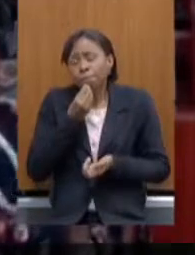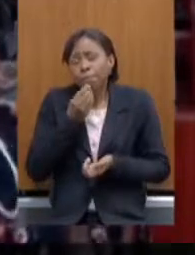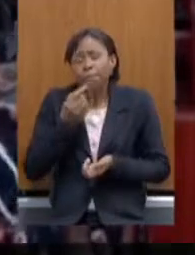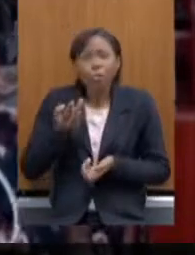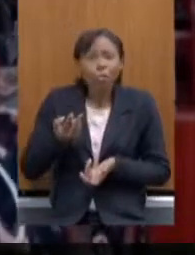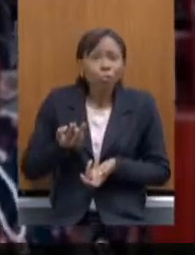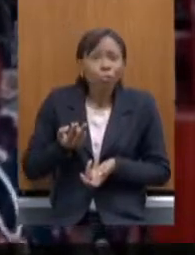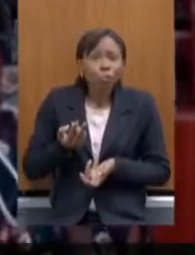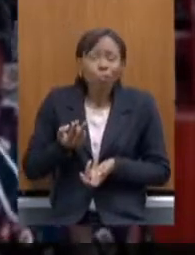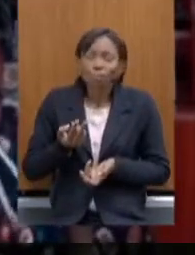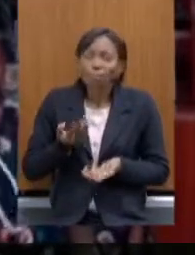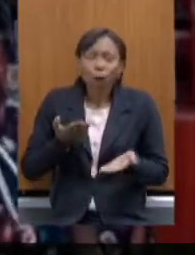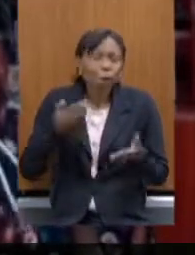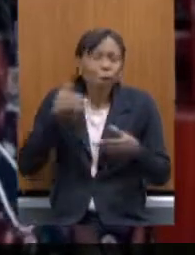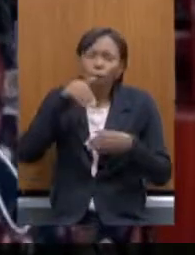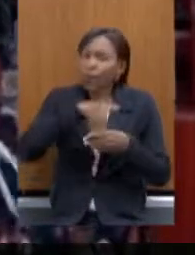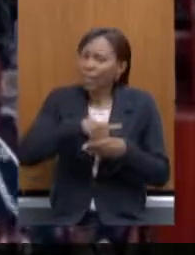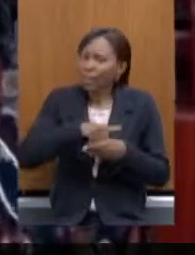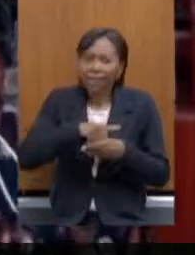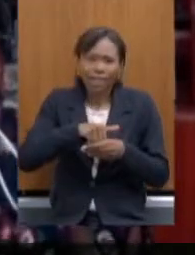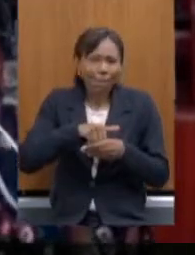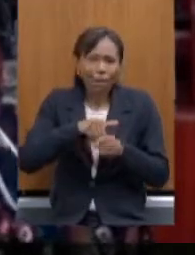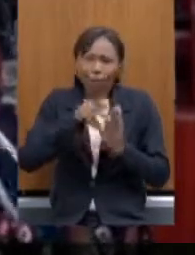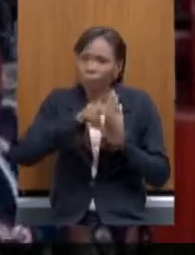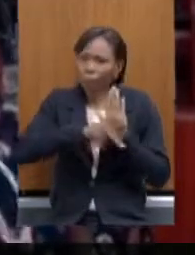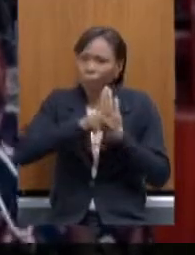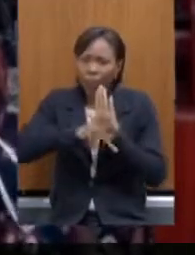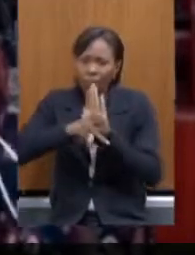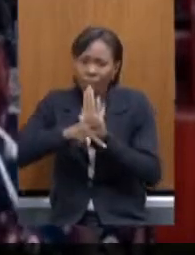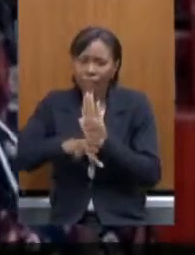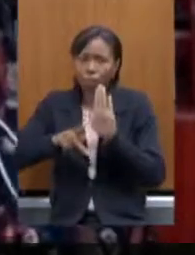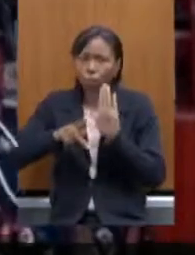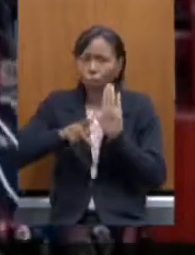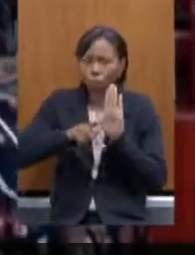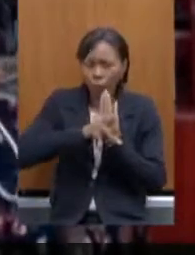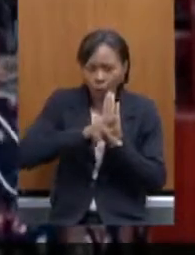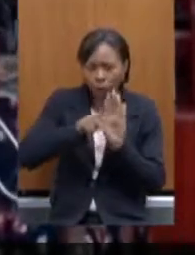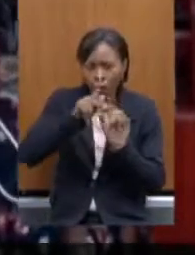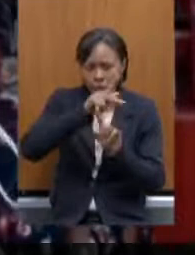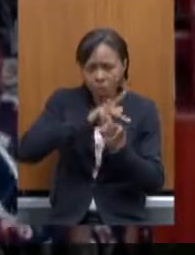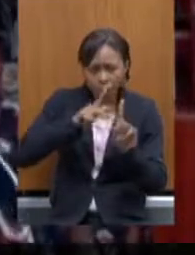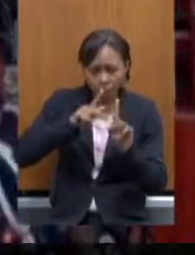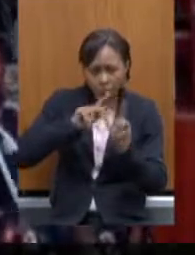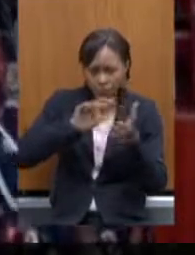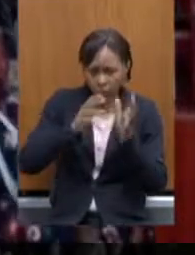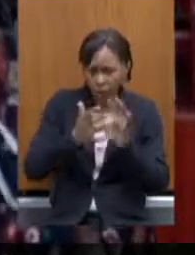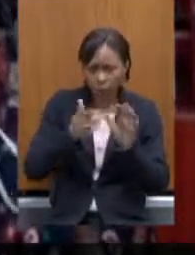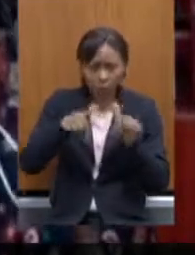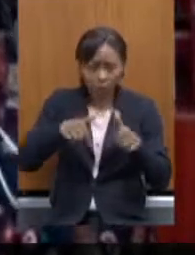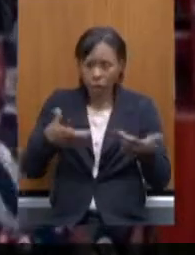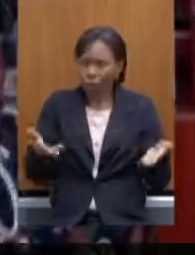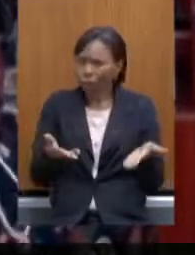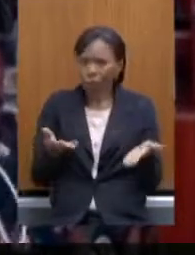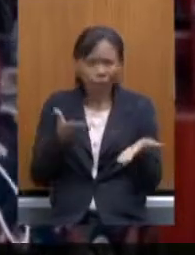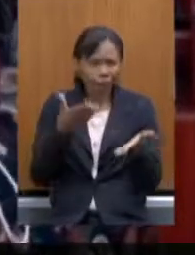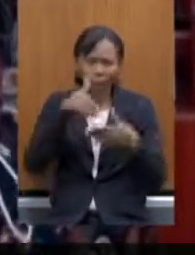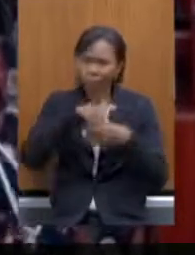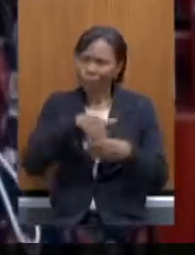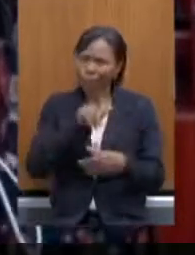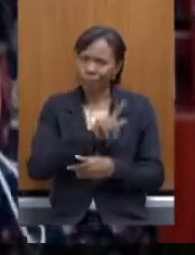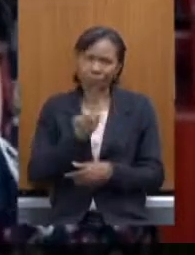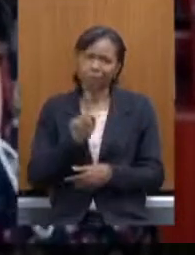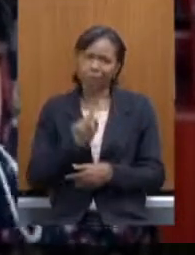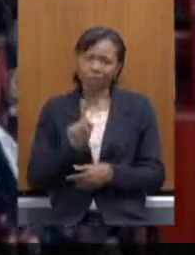votar nenhum projeto de reforma da previdência neste momento onde